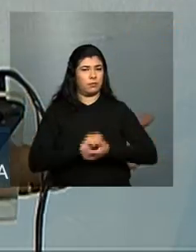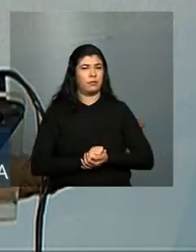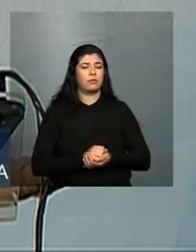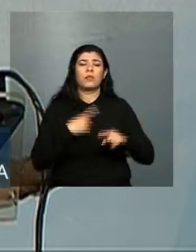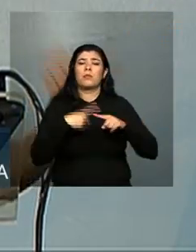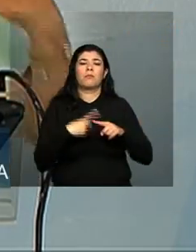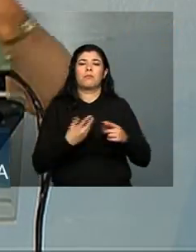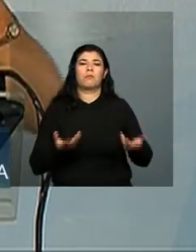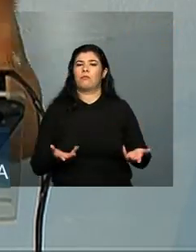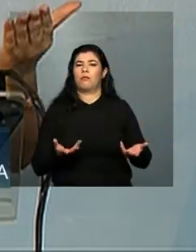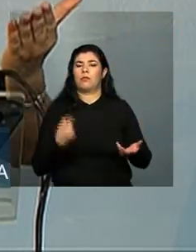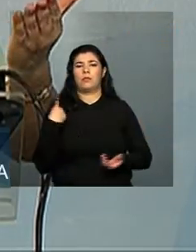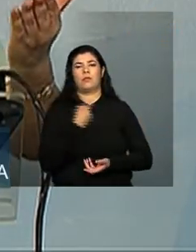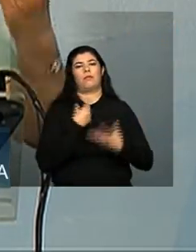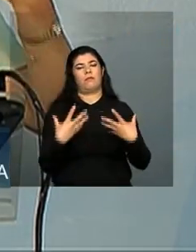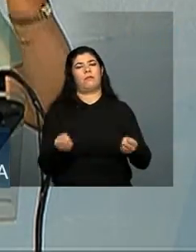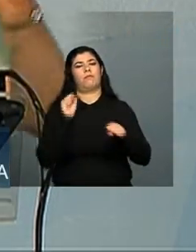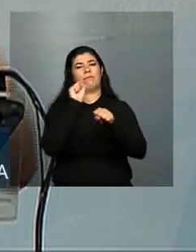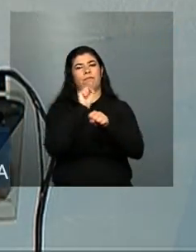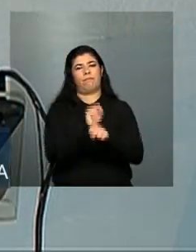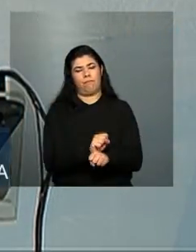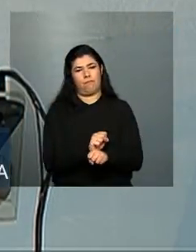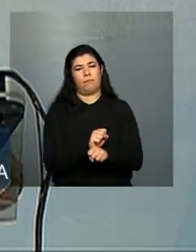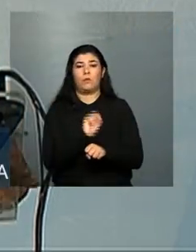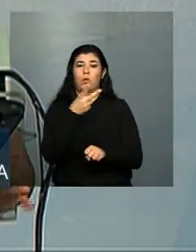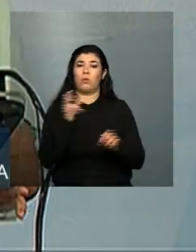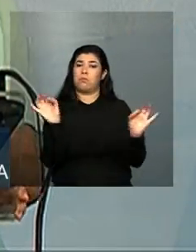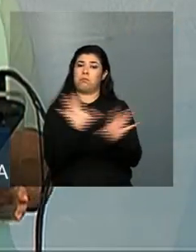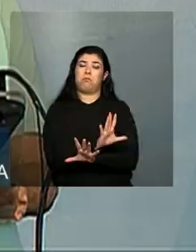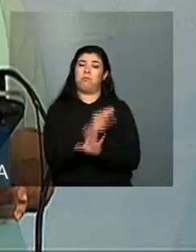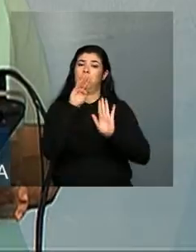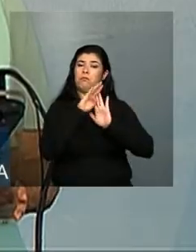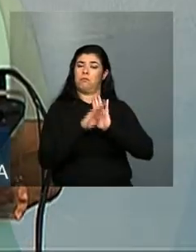por que nós iríamos acabar